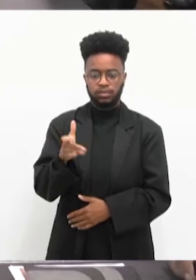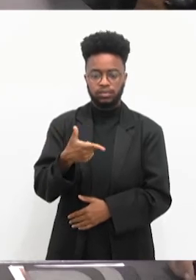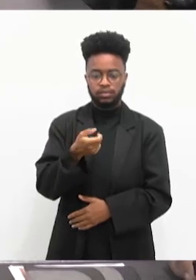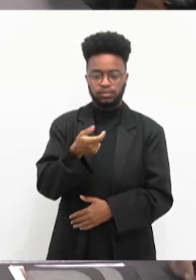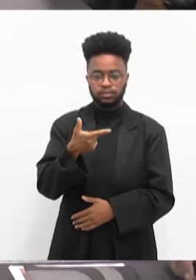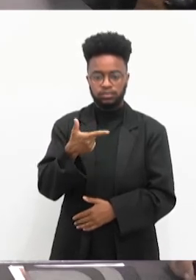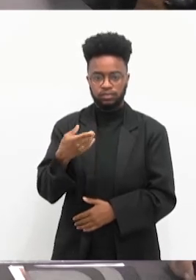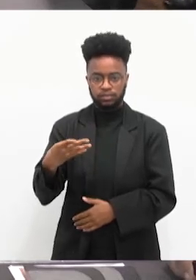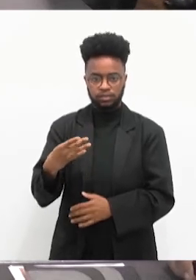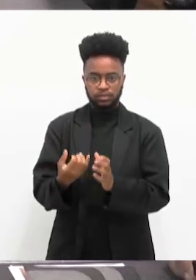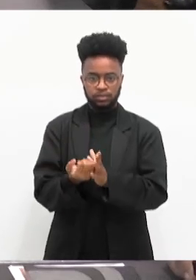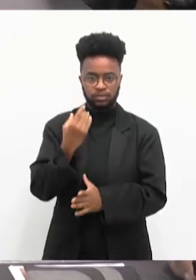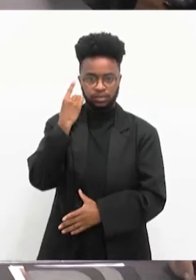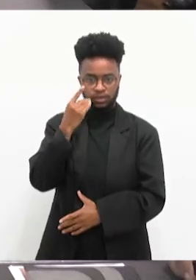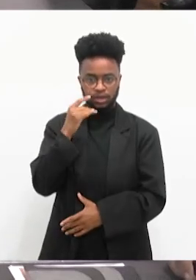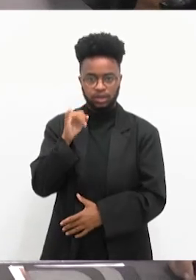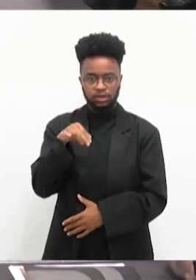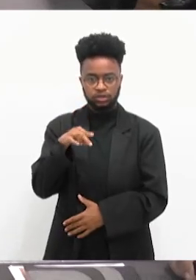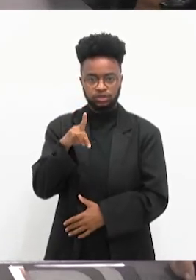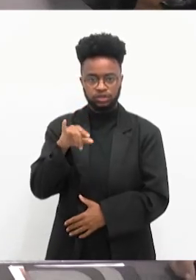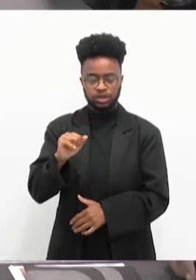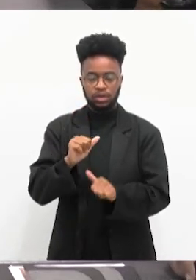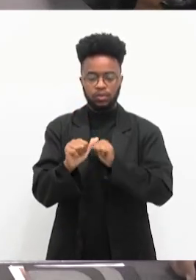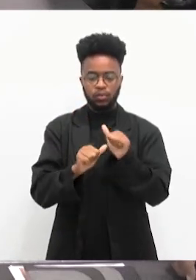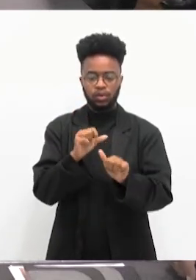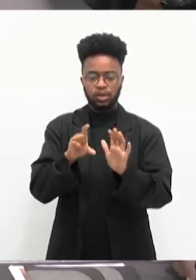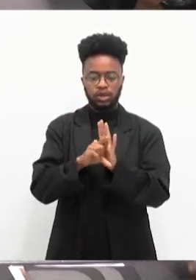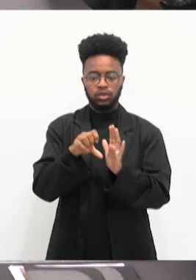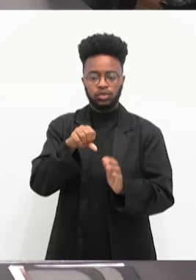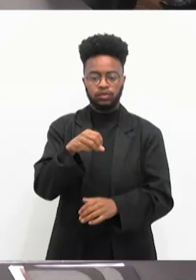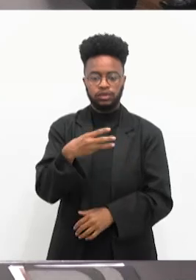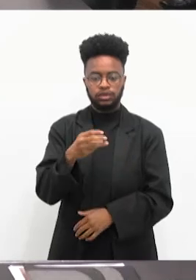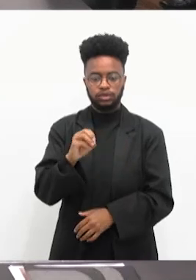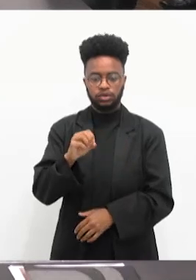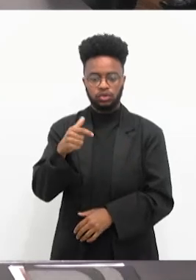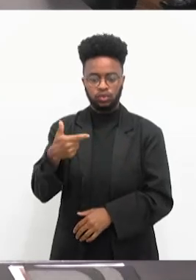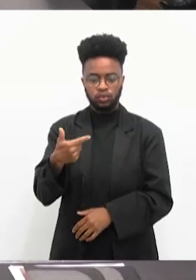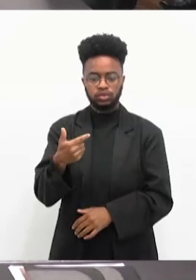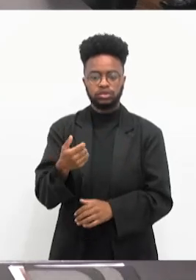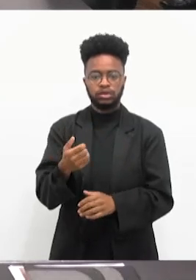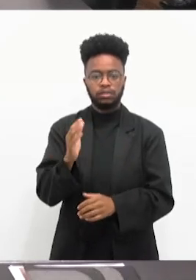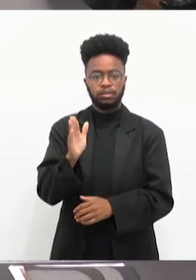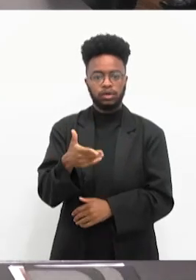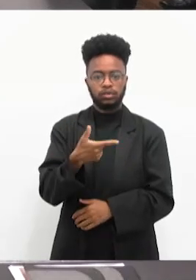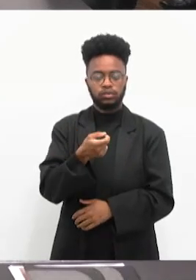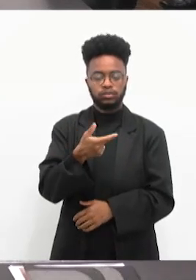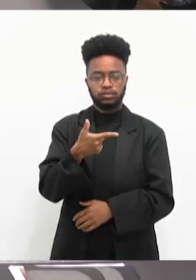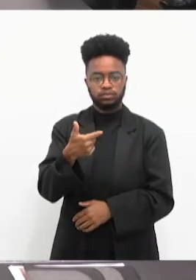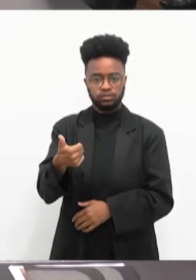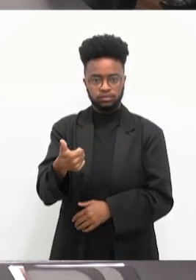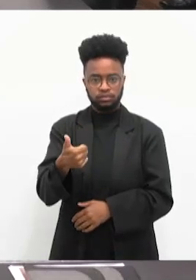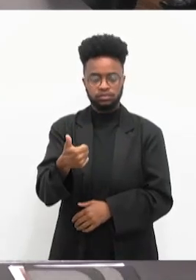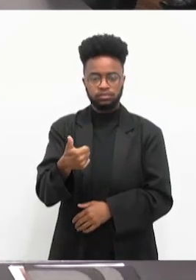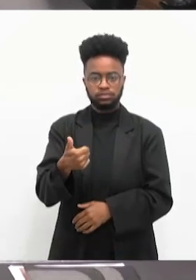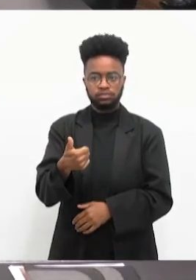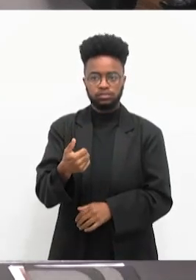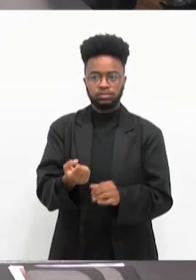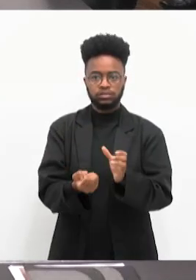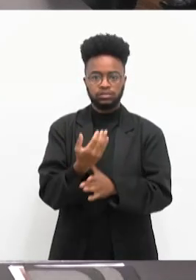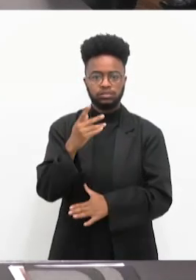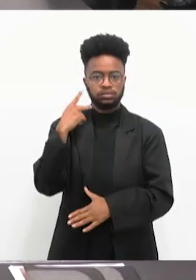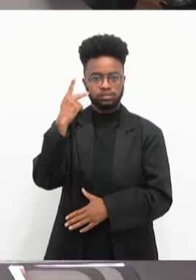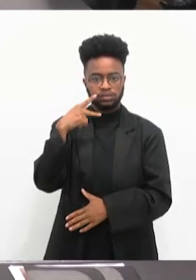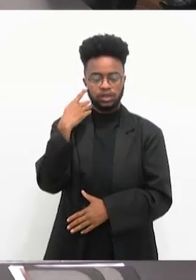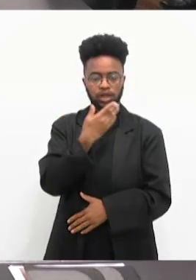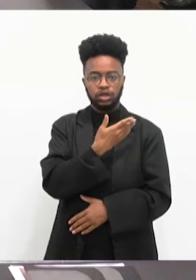da deputada Índia Armelau, que altera a lei número 9.302 de 10 de junho de 21, que institui a política estadual